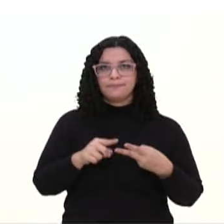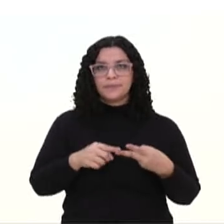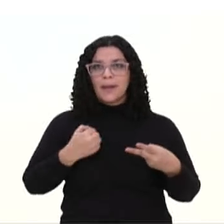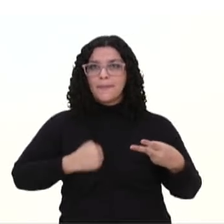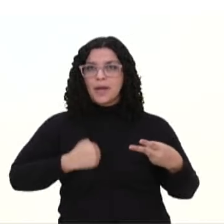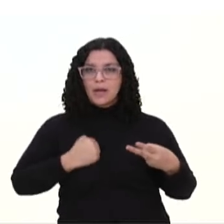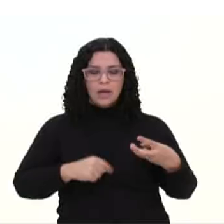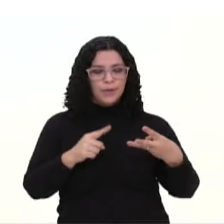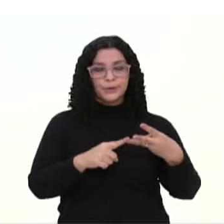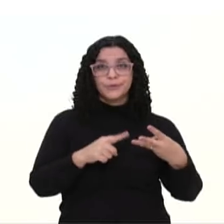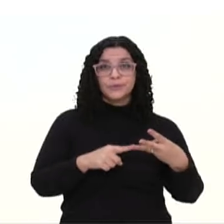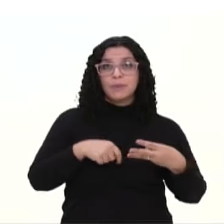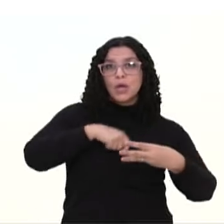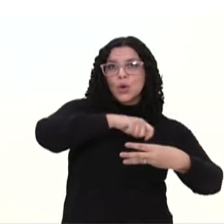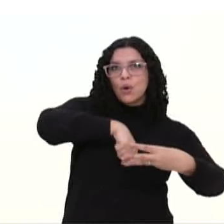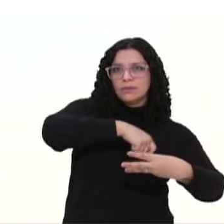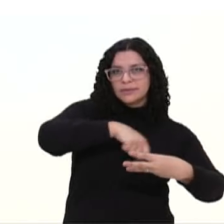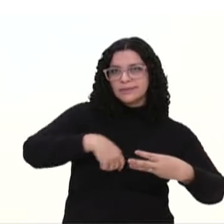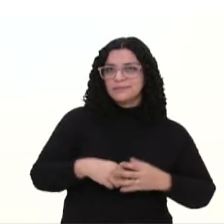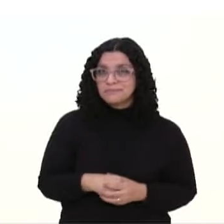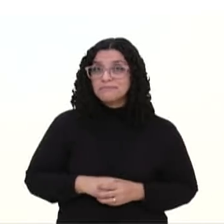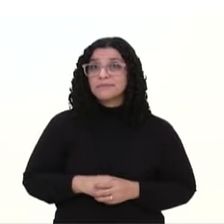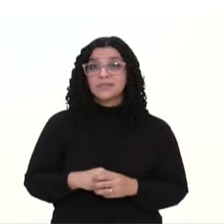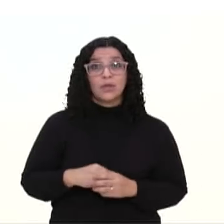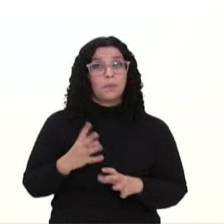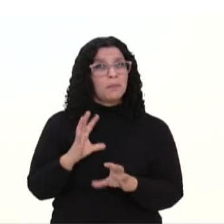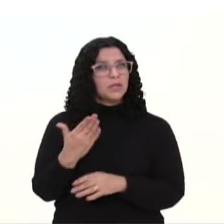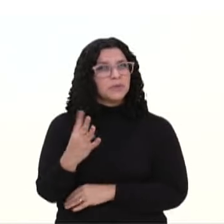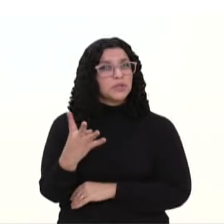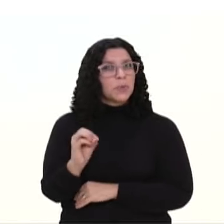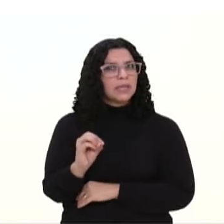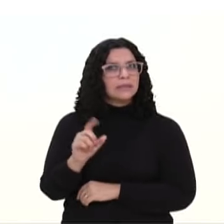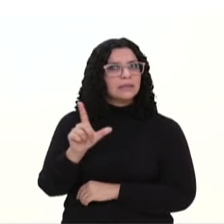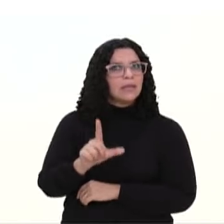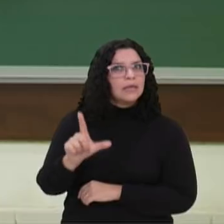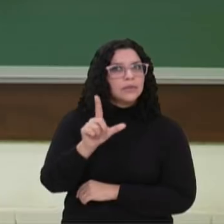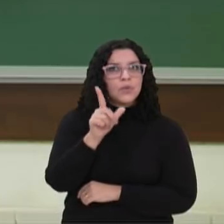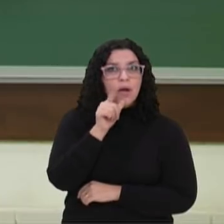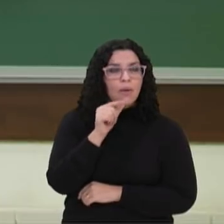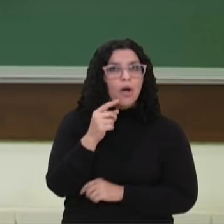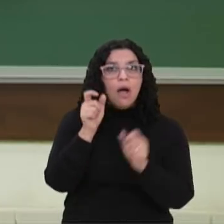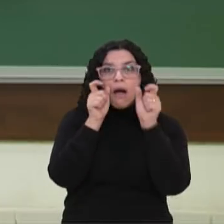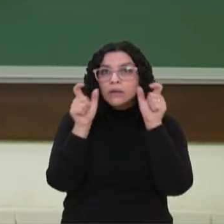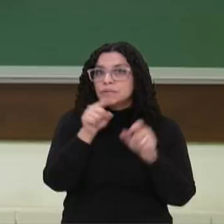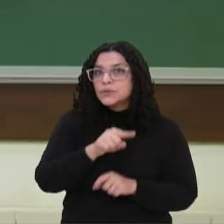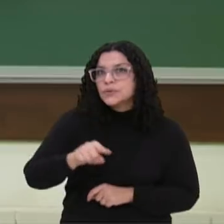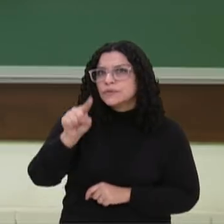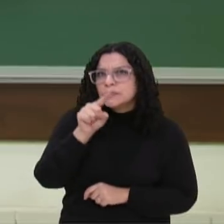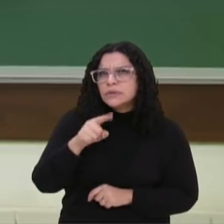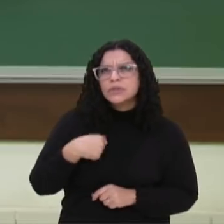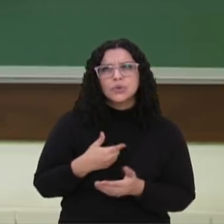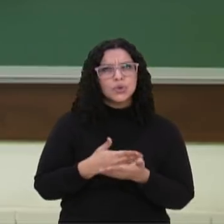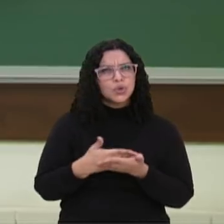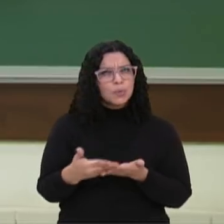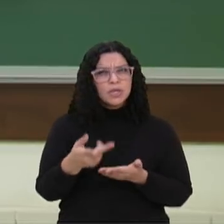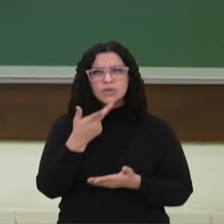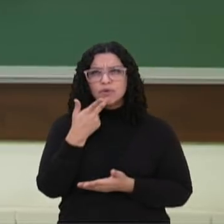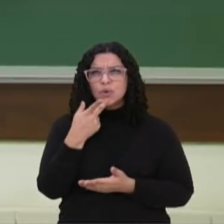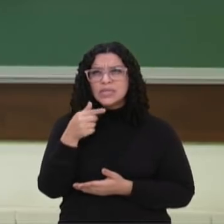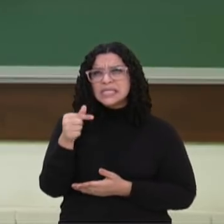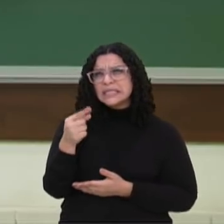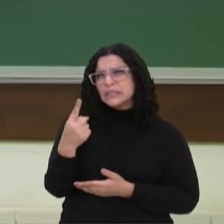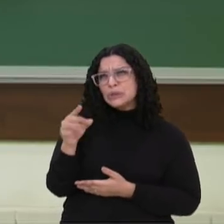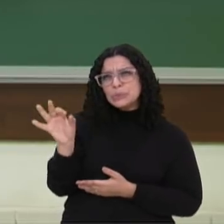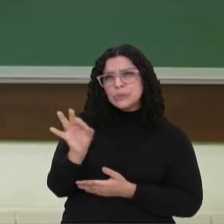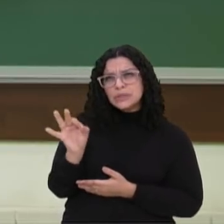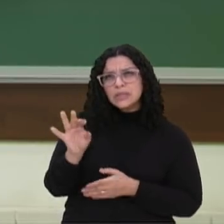tomar banho e cozinhar. Né? Então, só chamando um pouquinho a atenção de vocês aqui. Aí, professora, no início você tinha falado que é